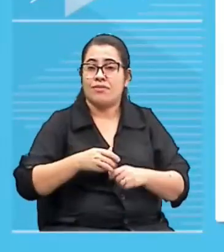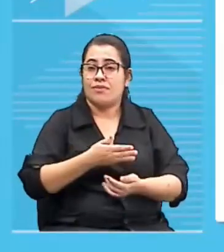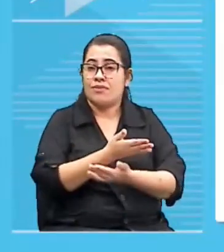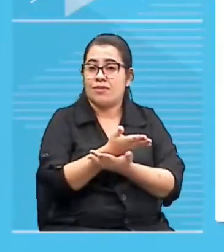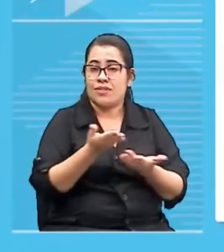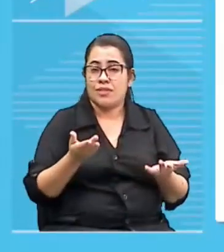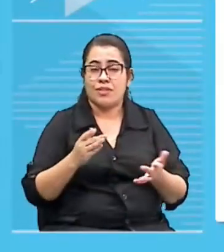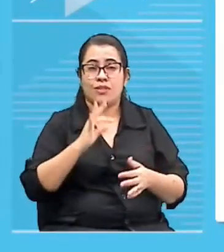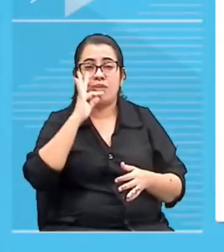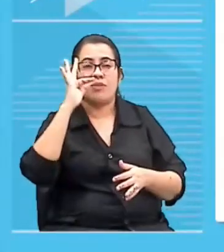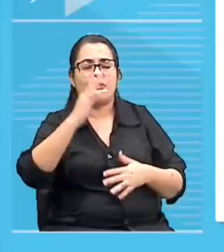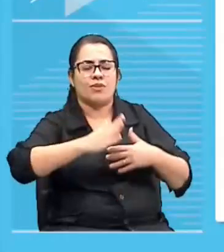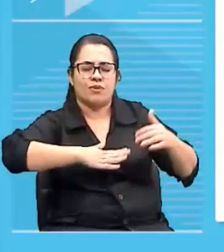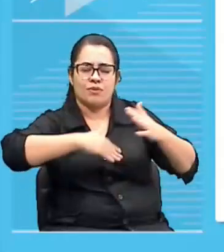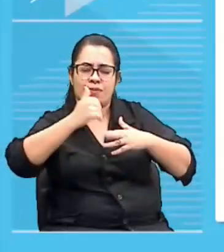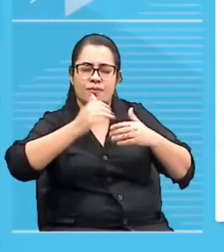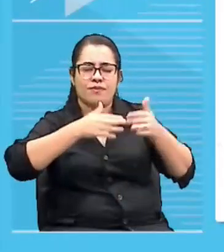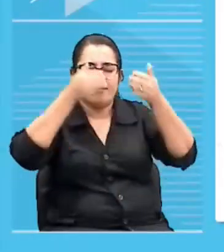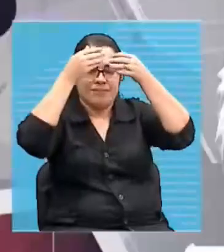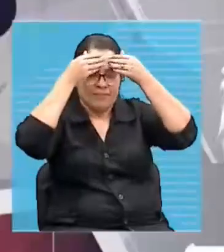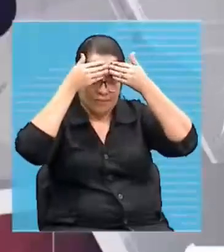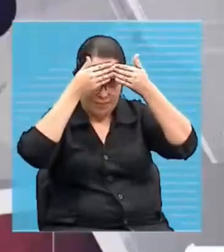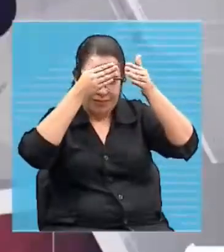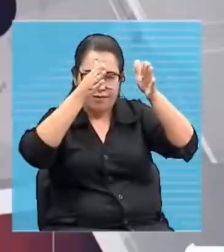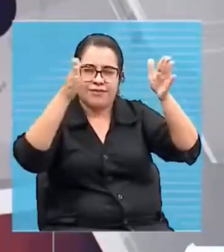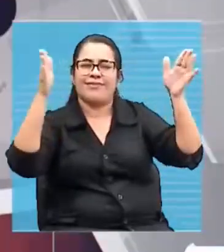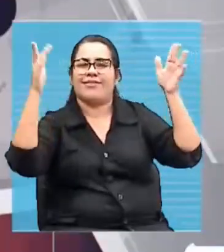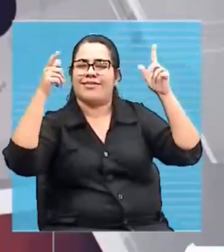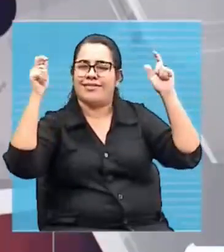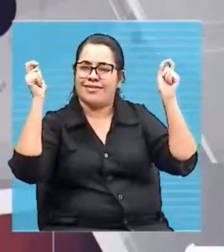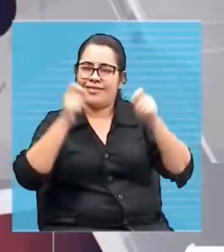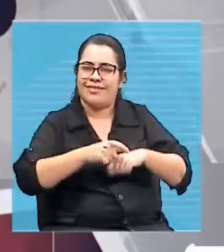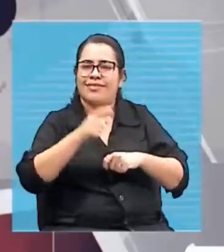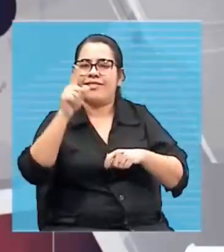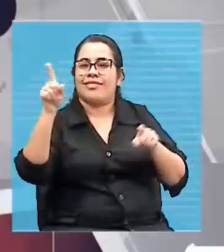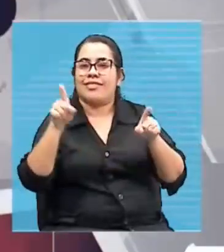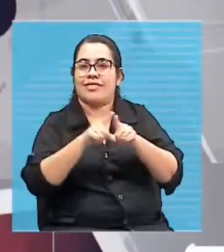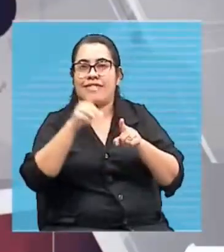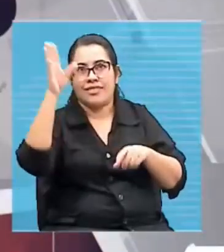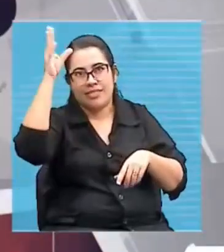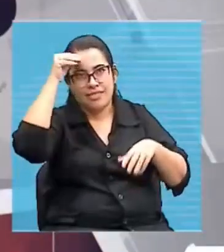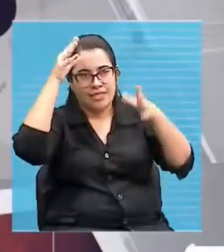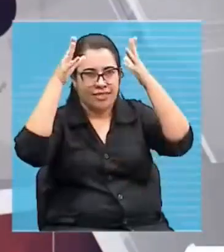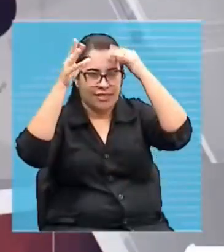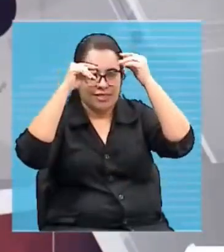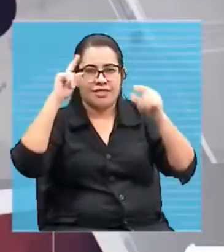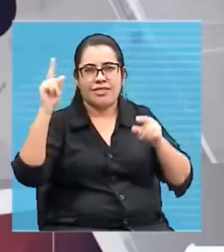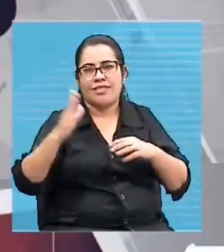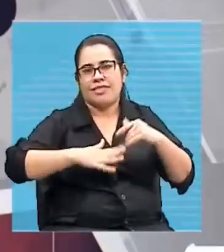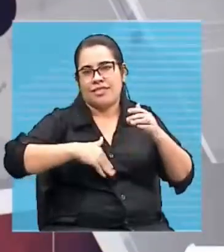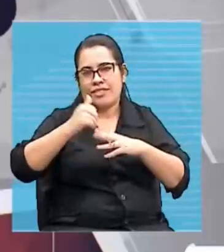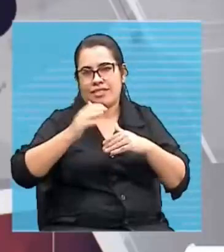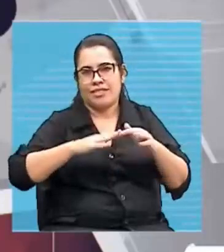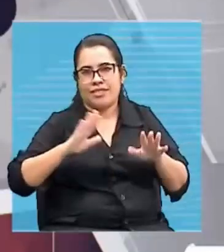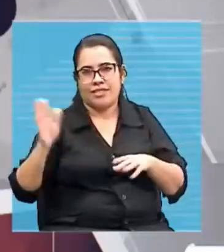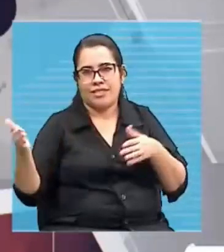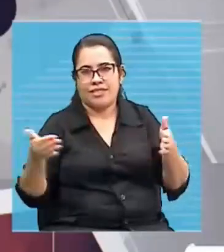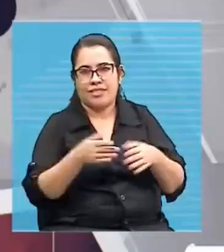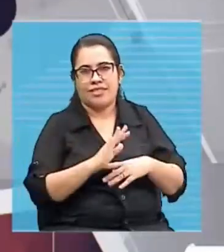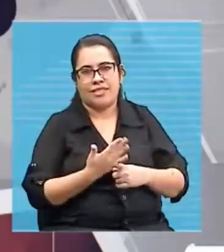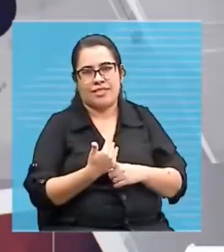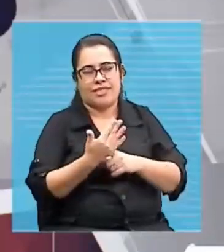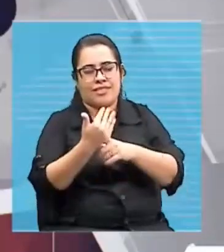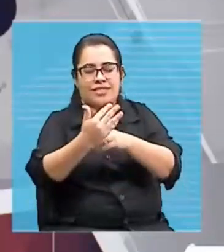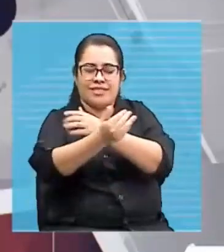futuros profissionais, estejam com a mente aberta para vocês também vincularem as profissões de vocês para a área da tecnologia.